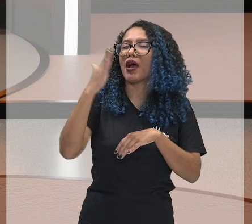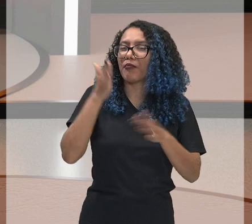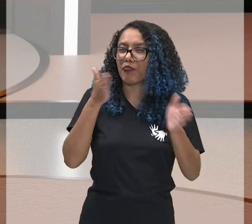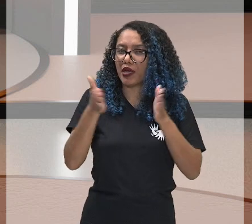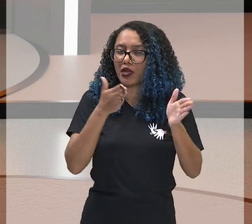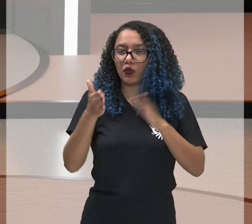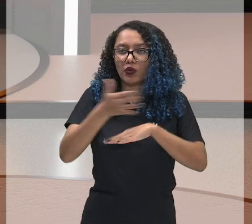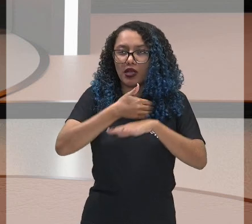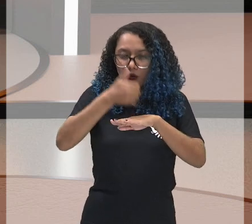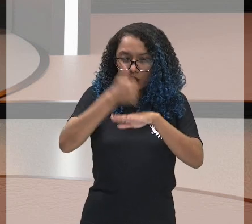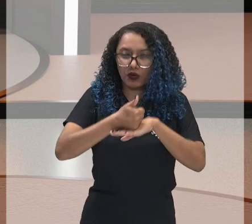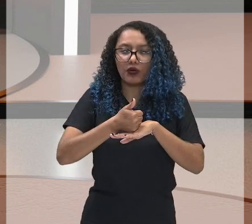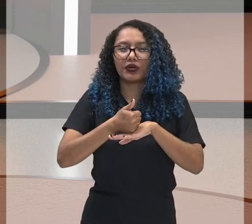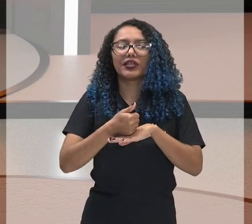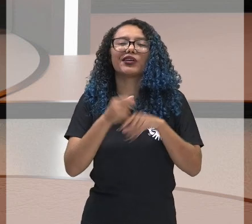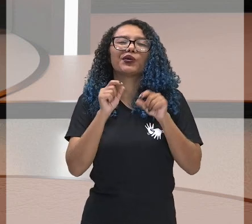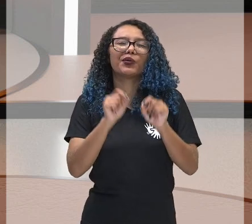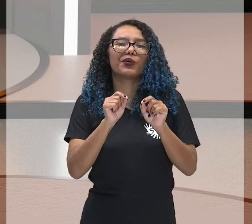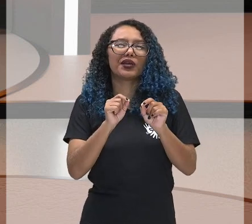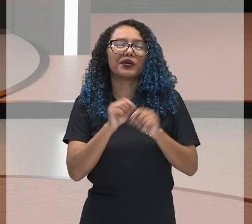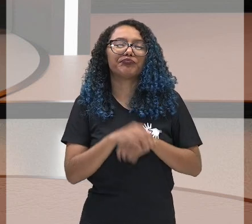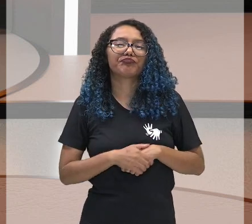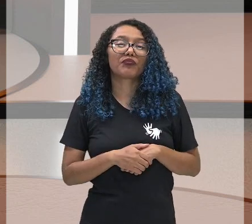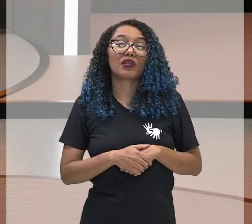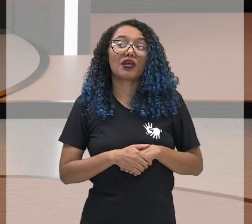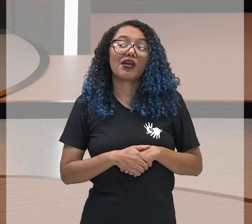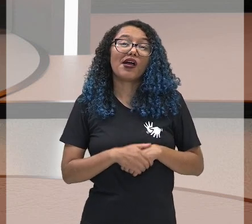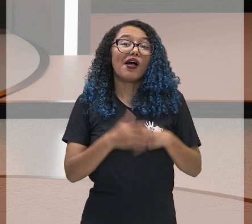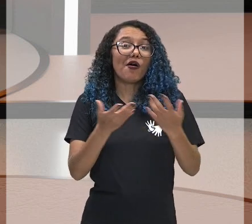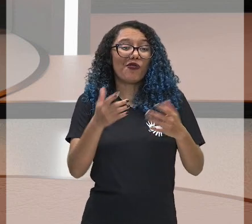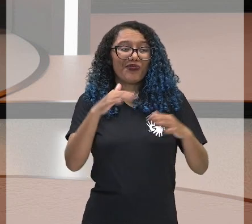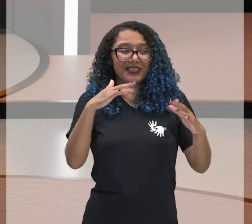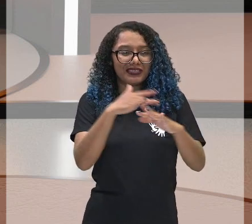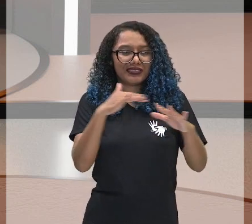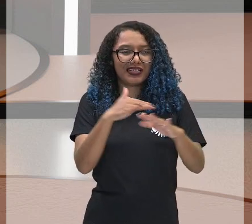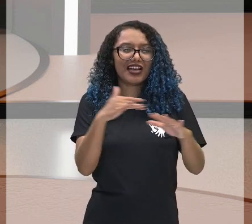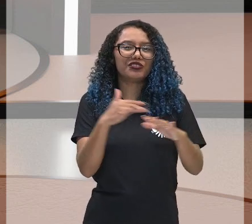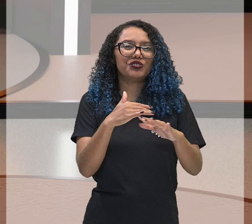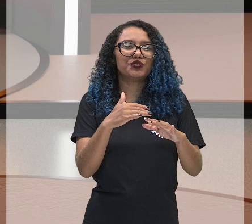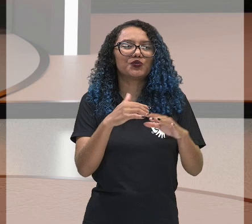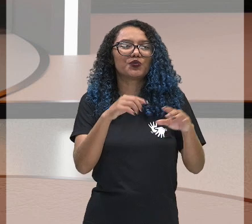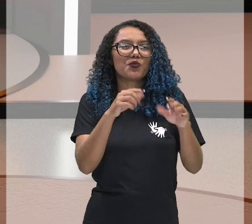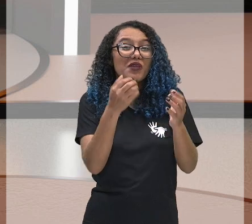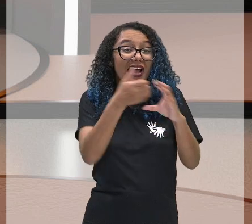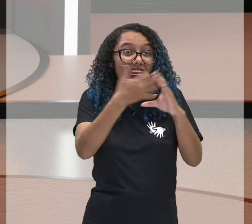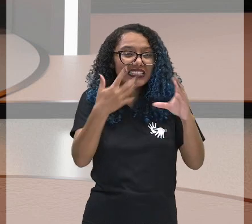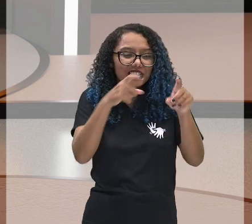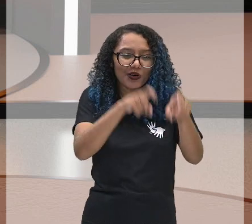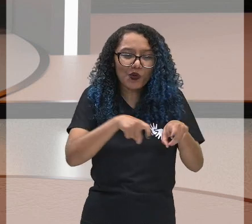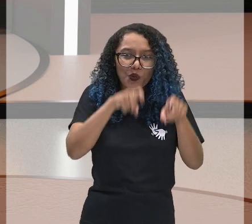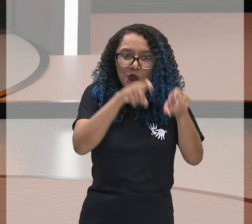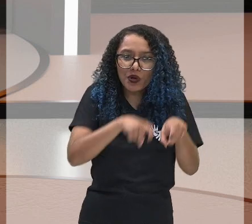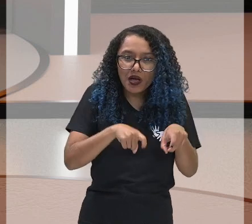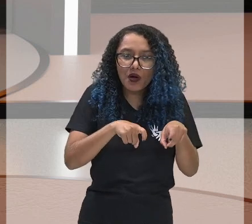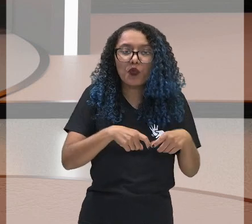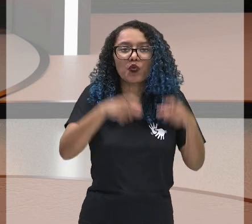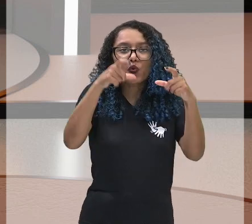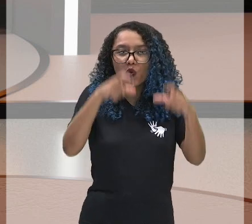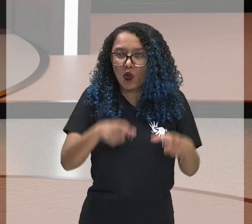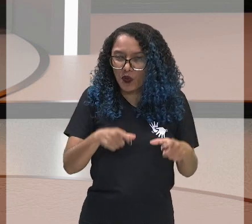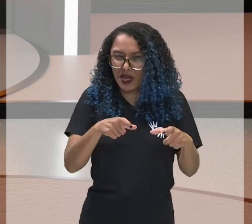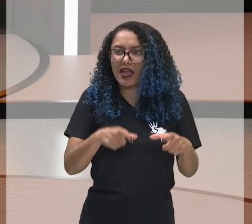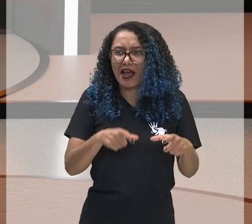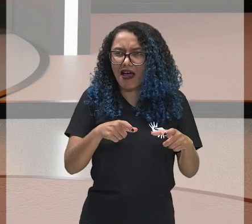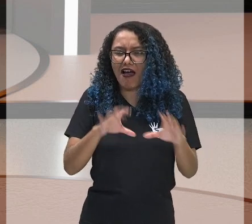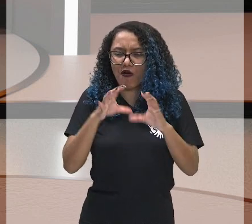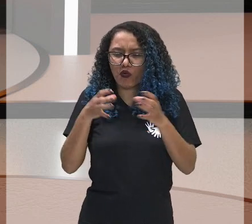uma estrutura rudimentar, gente. Era uma cidade ruralizada, não tinha nem sequer onde abrigar a família